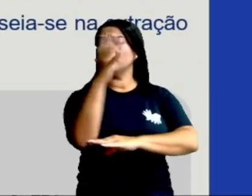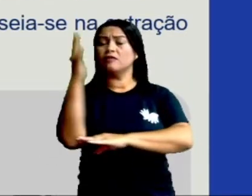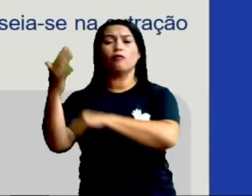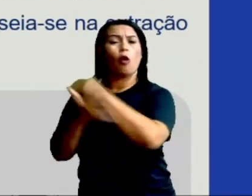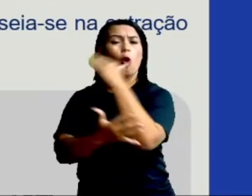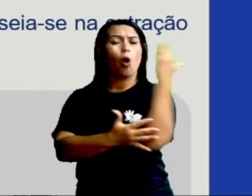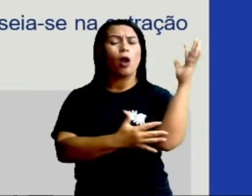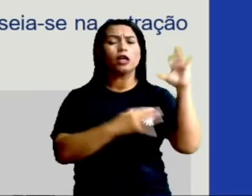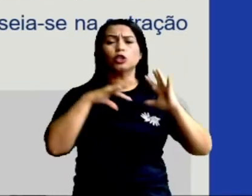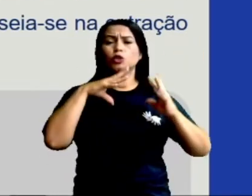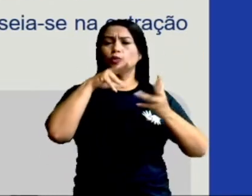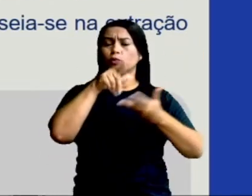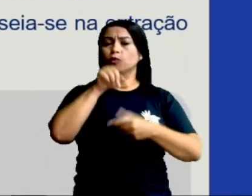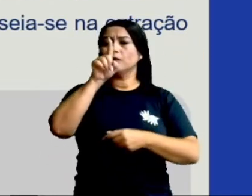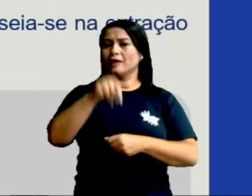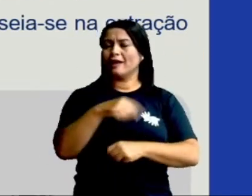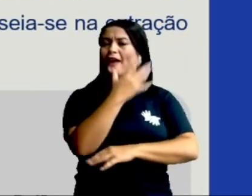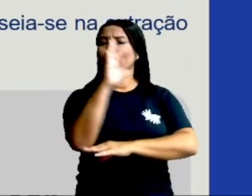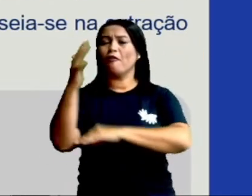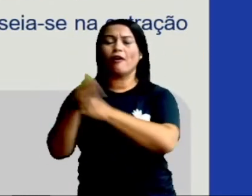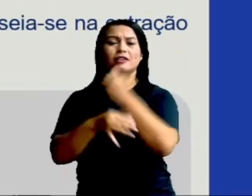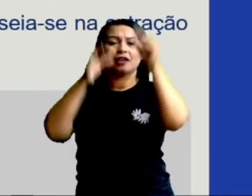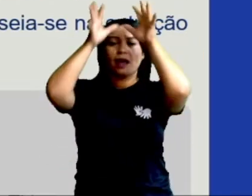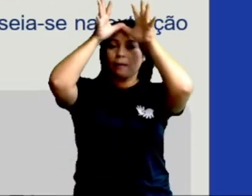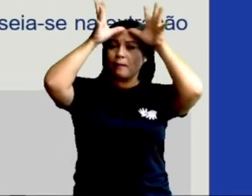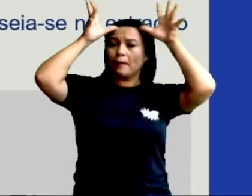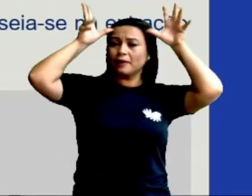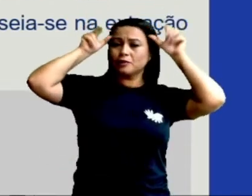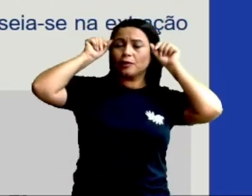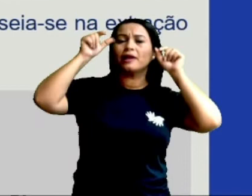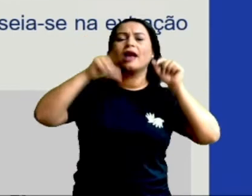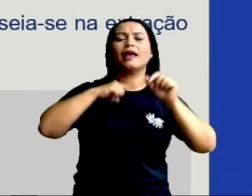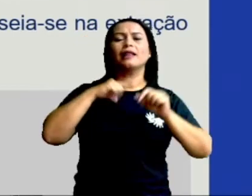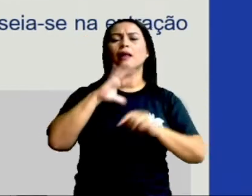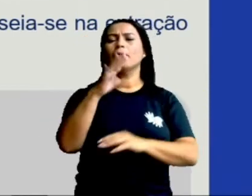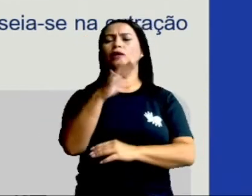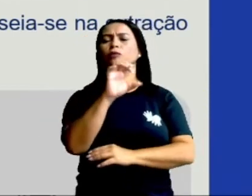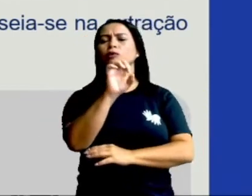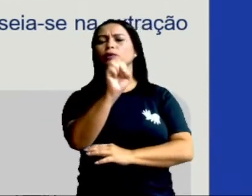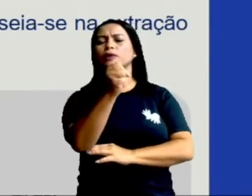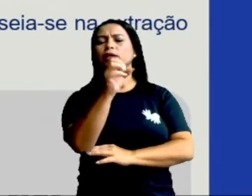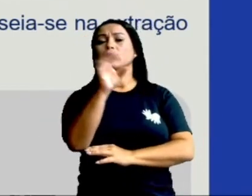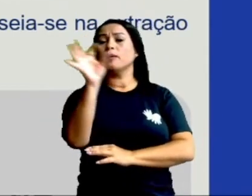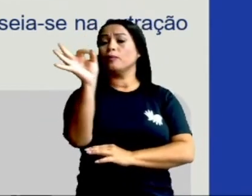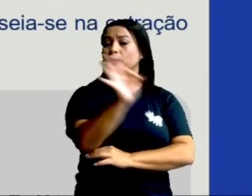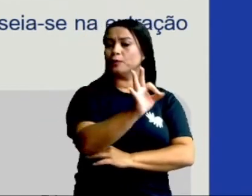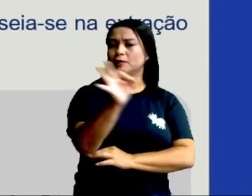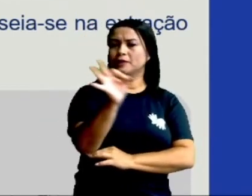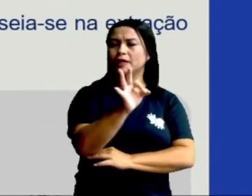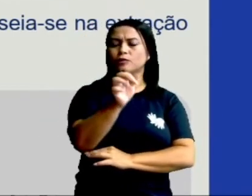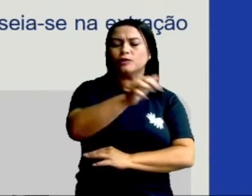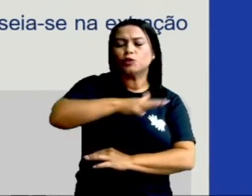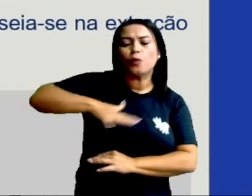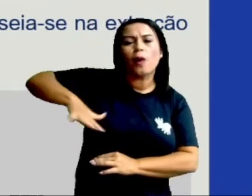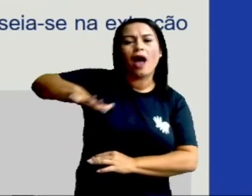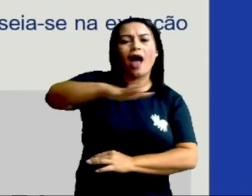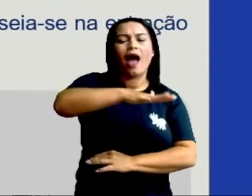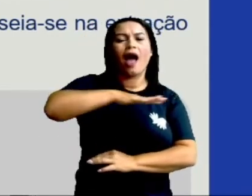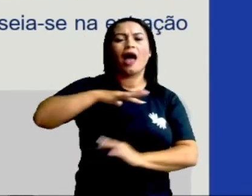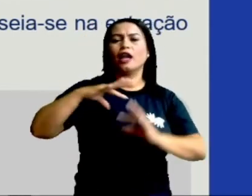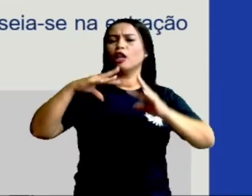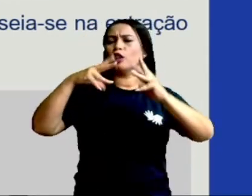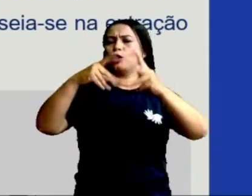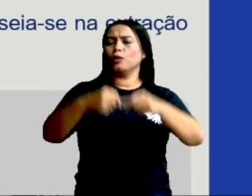do mundo que seria a floresta amazônica tá que abrange cerca de oitenta por cento da sua área total